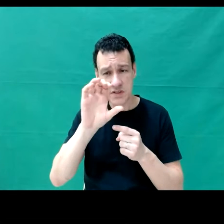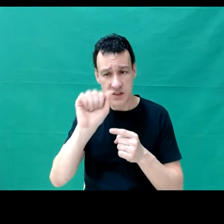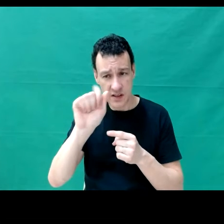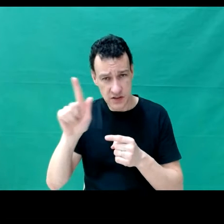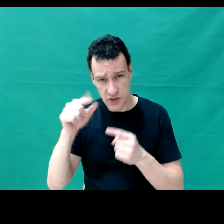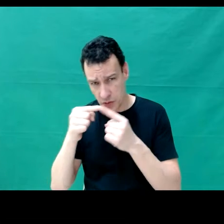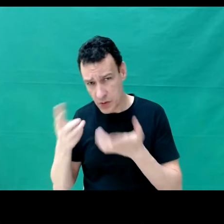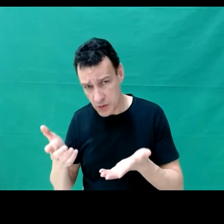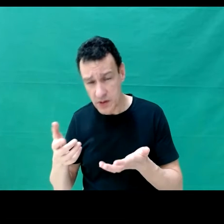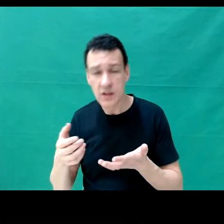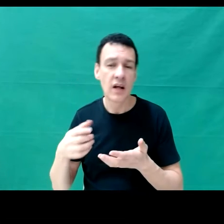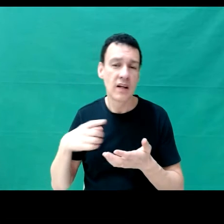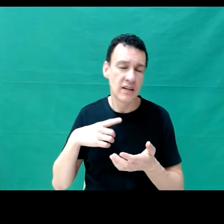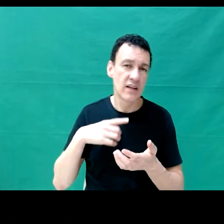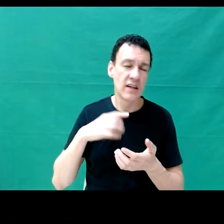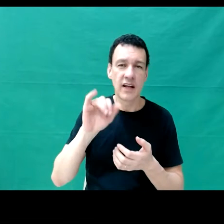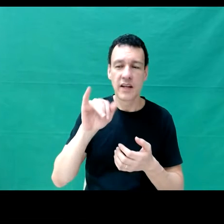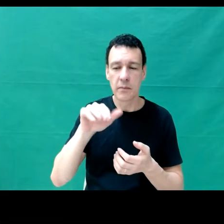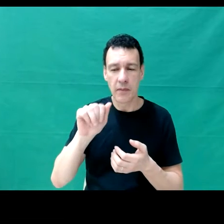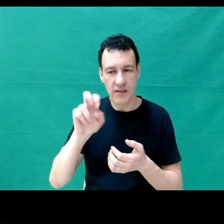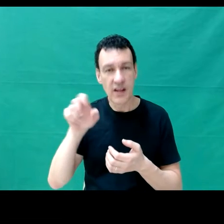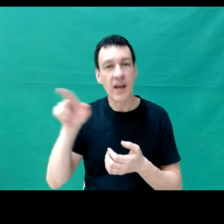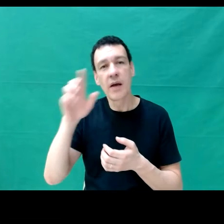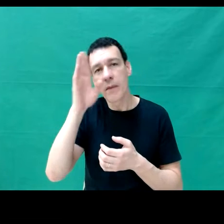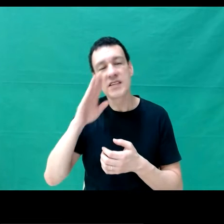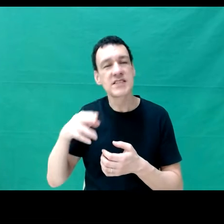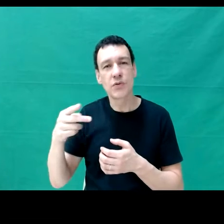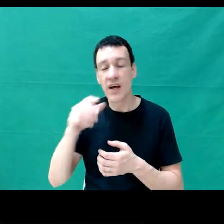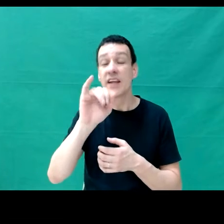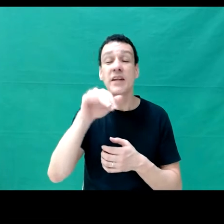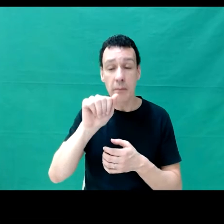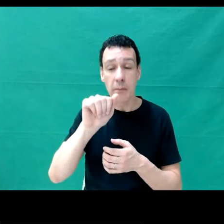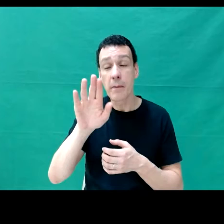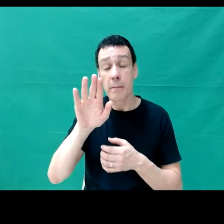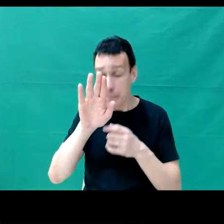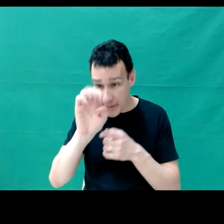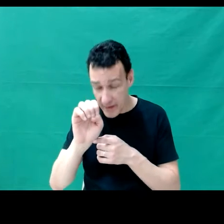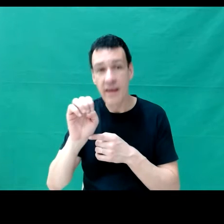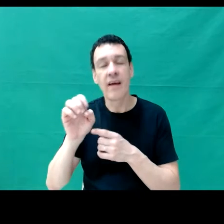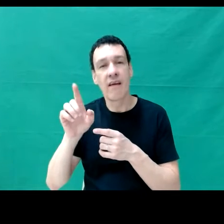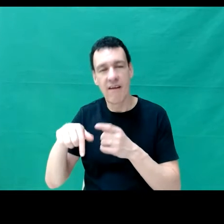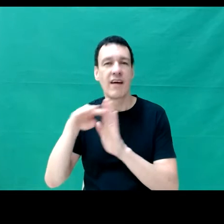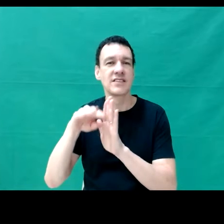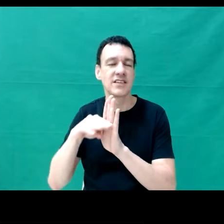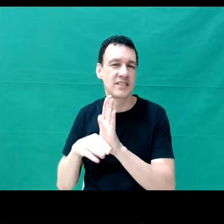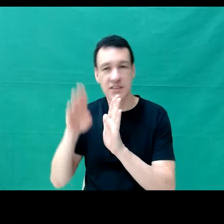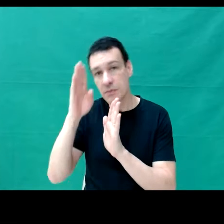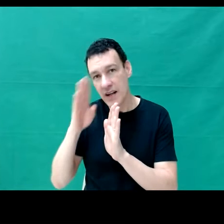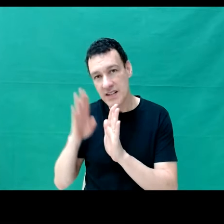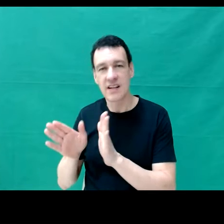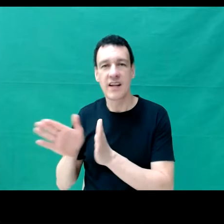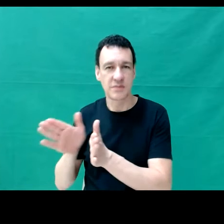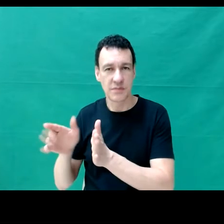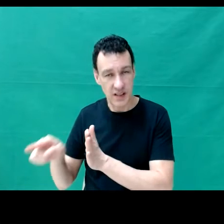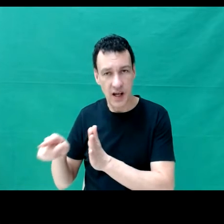por exemplo, da IMAG, né, que é a nossa diretriz brasileira de acessibilidade. E vai ter